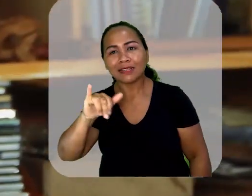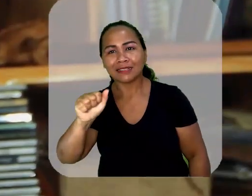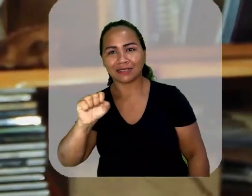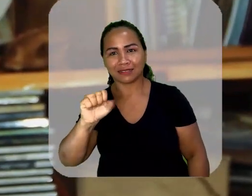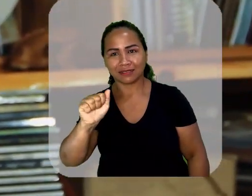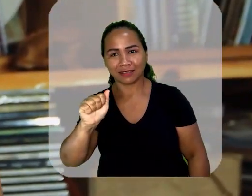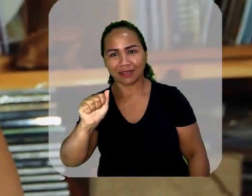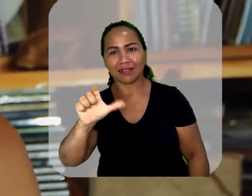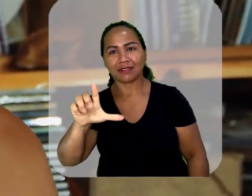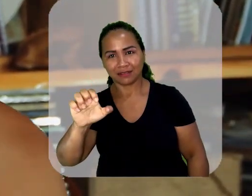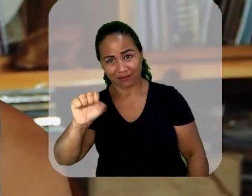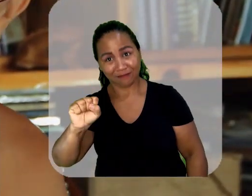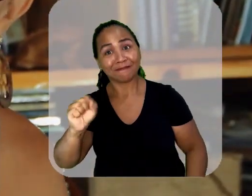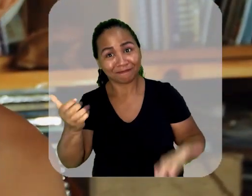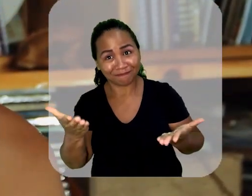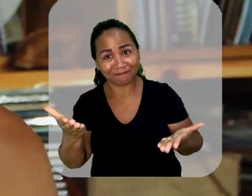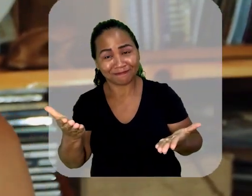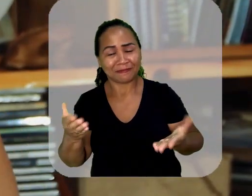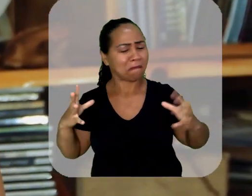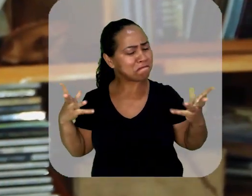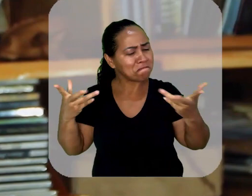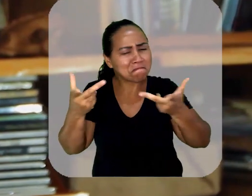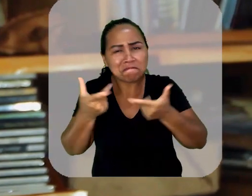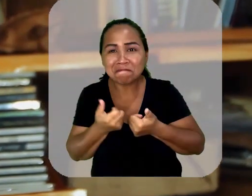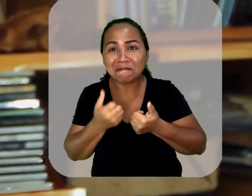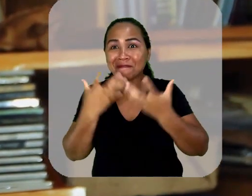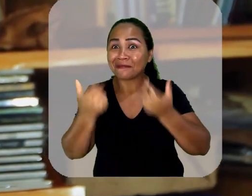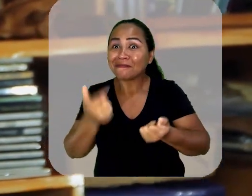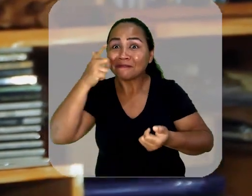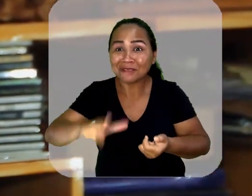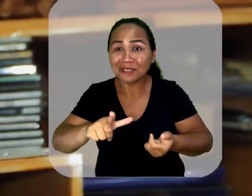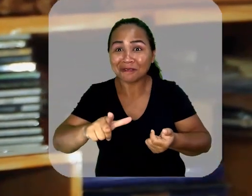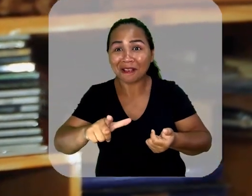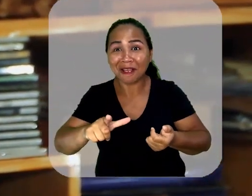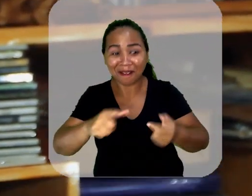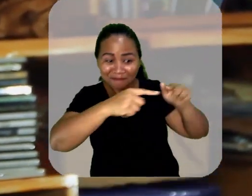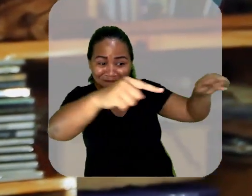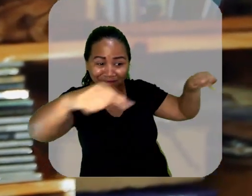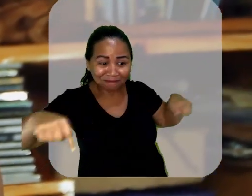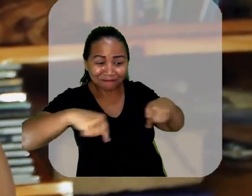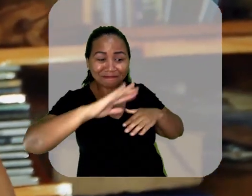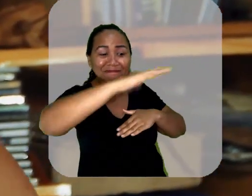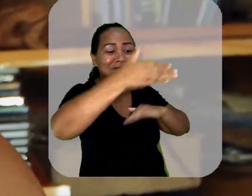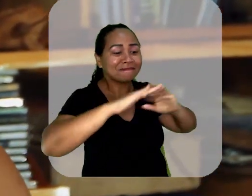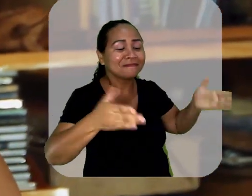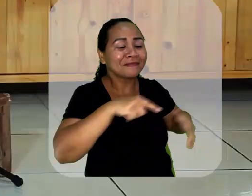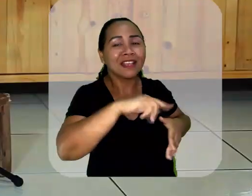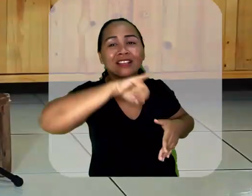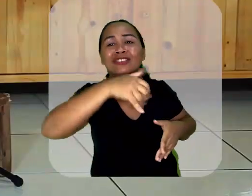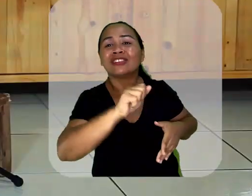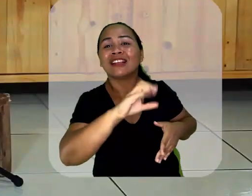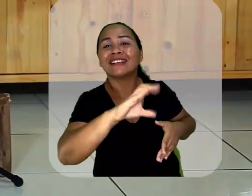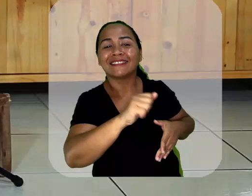continuar, então, com o nosso jacá de cantiga, prosas e versos. Vamos brincar com a poesia e com a música.